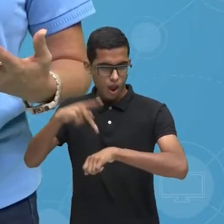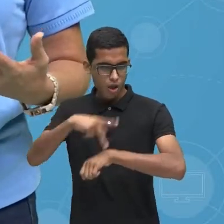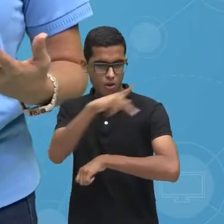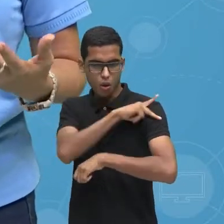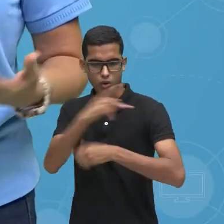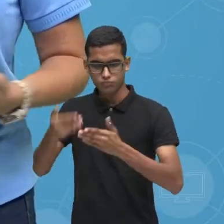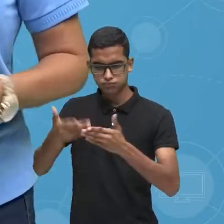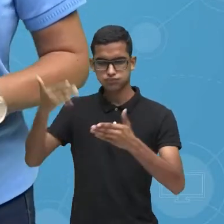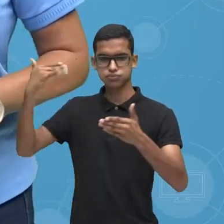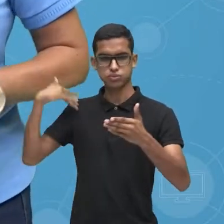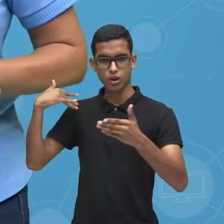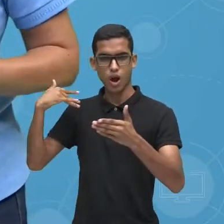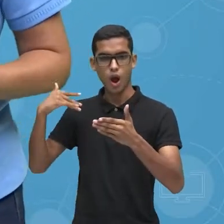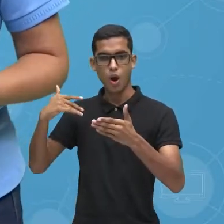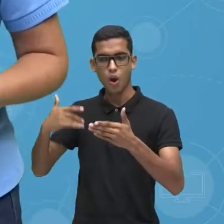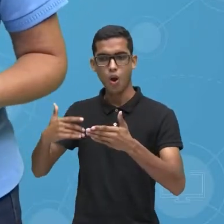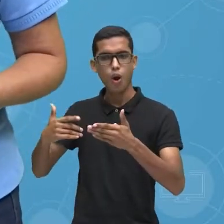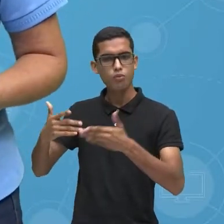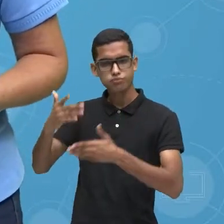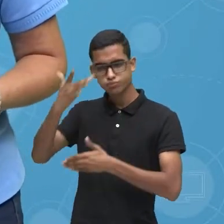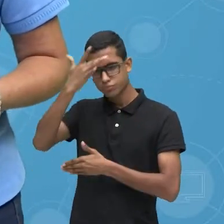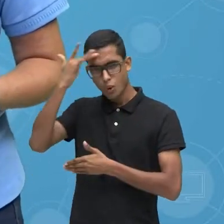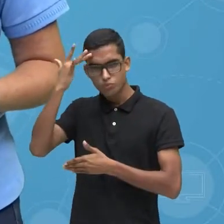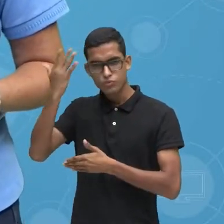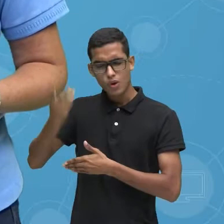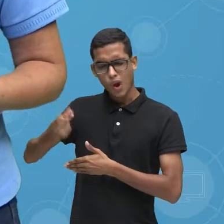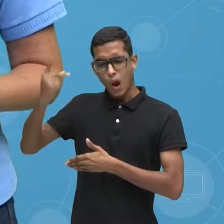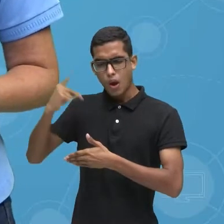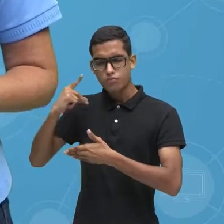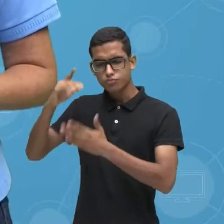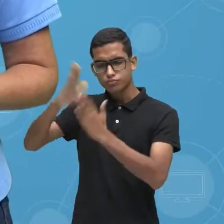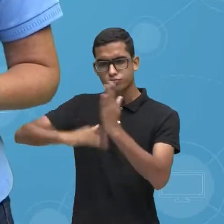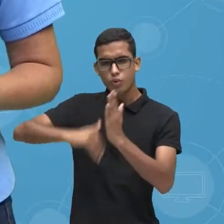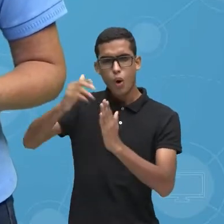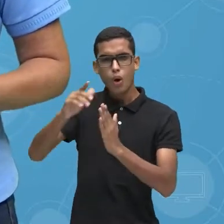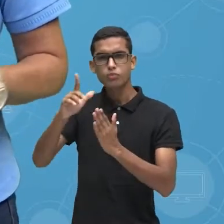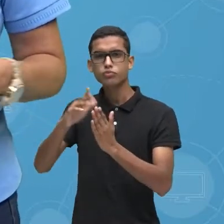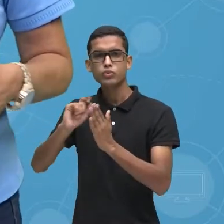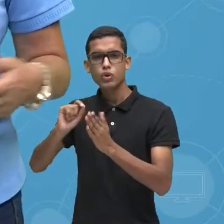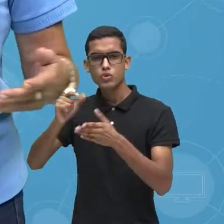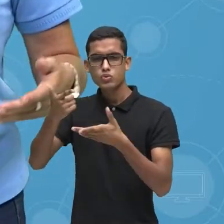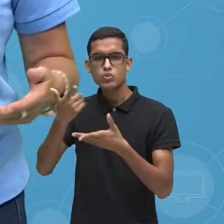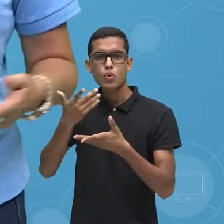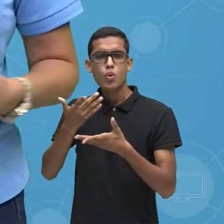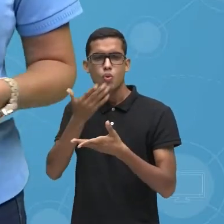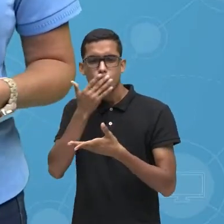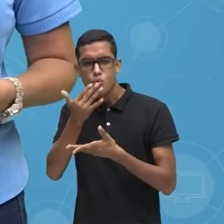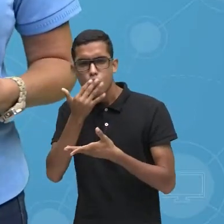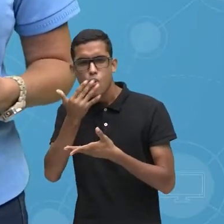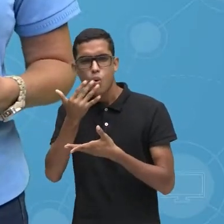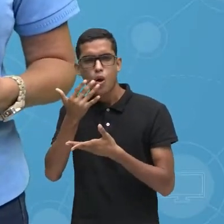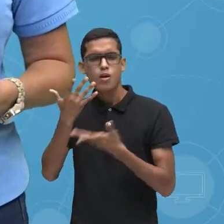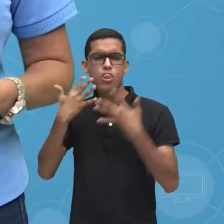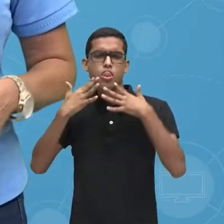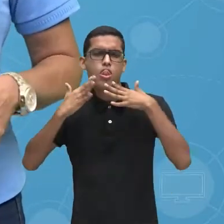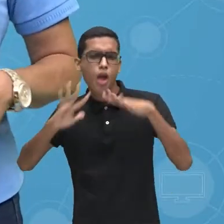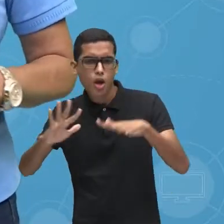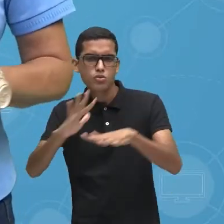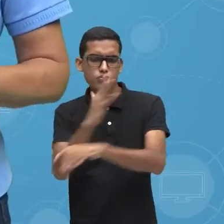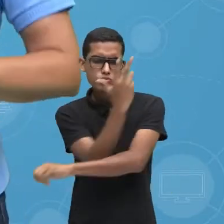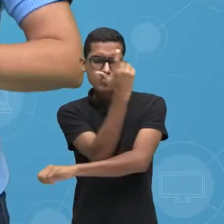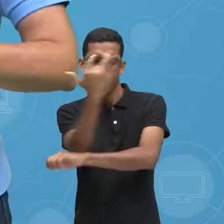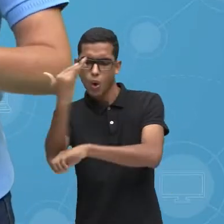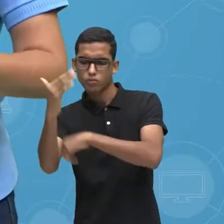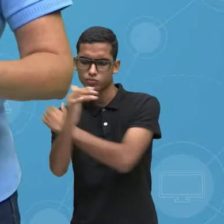das cavernas. E para isso eles produziam suas tintas com tintas naturais, com elementos encontrados na natureza.